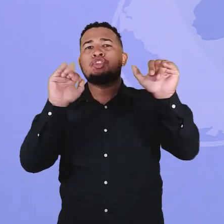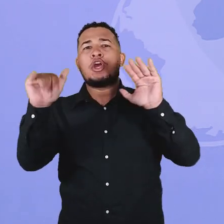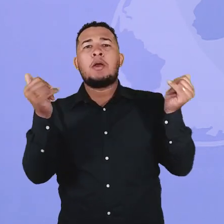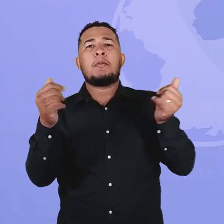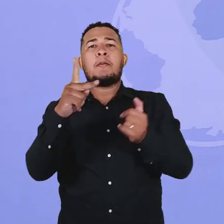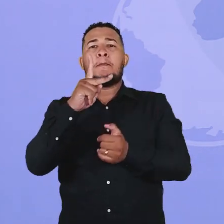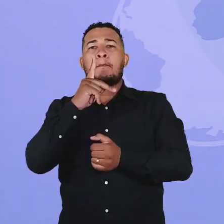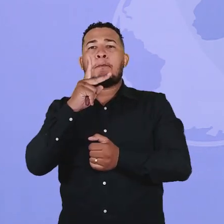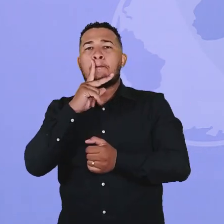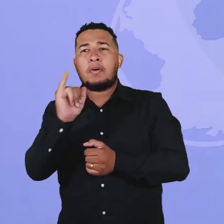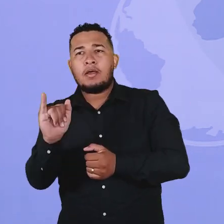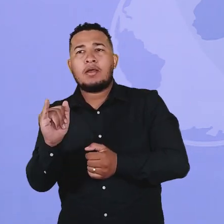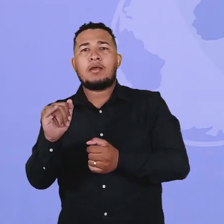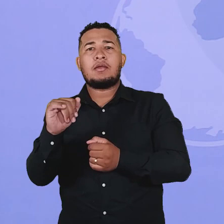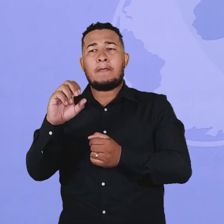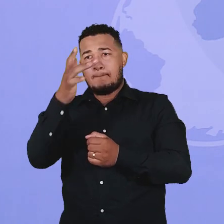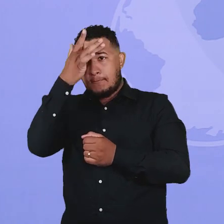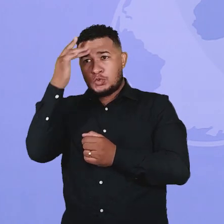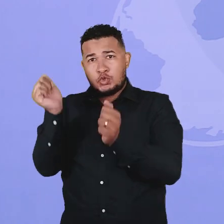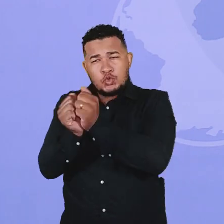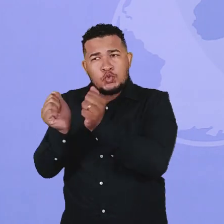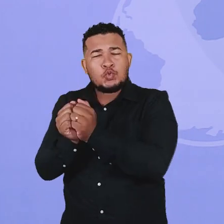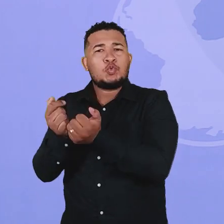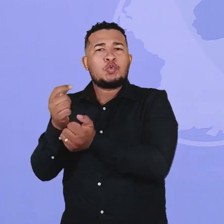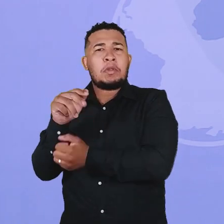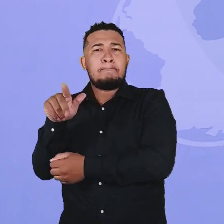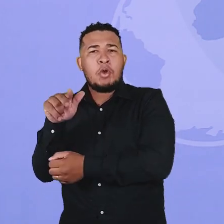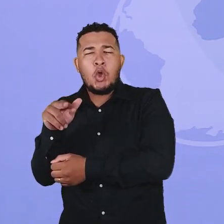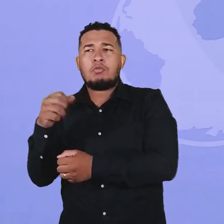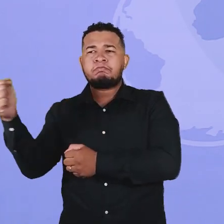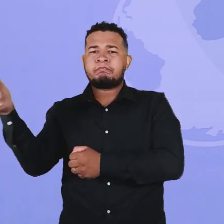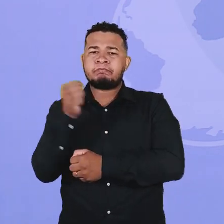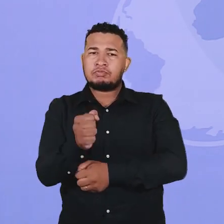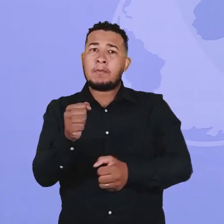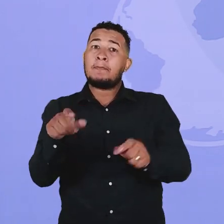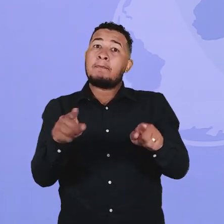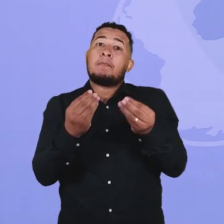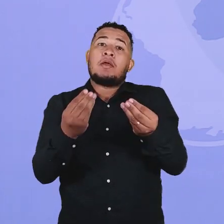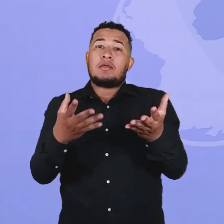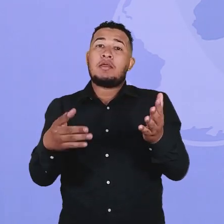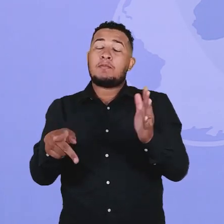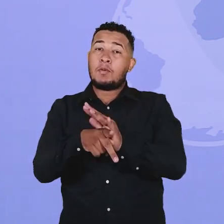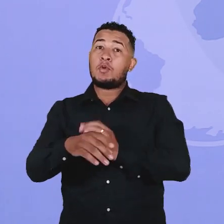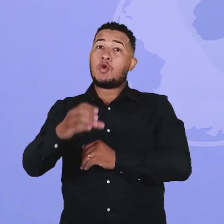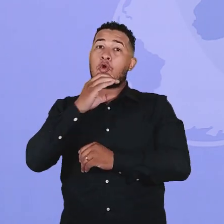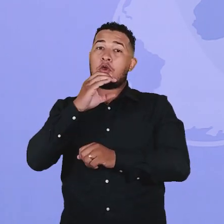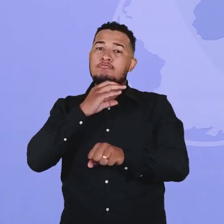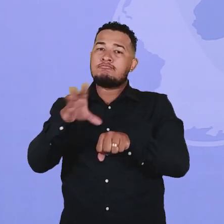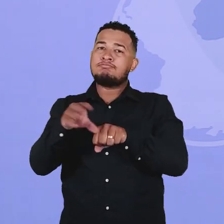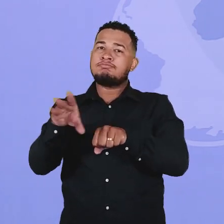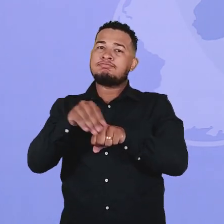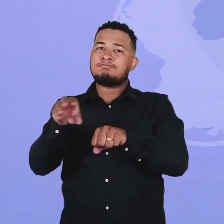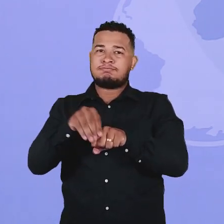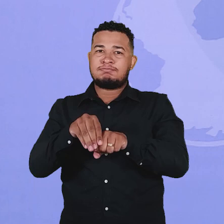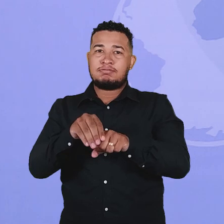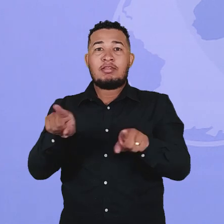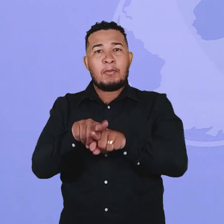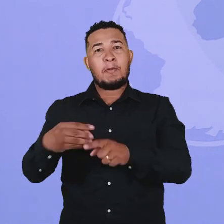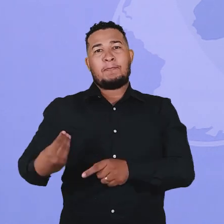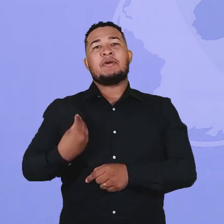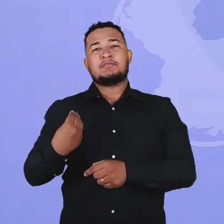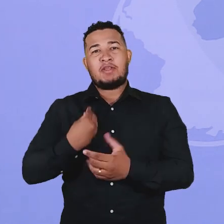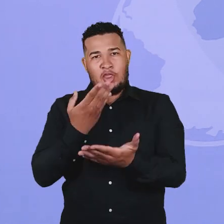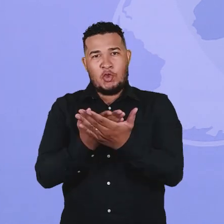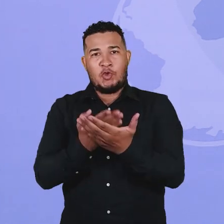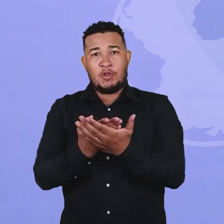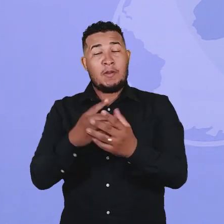participar, chame o seu pai, aquele que está em casa com você, o seu irmão, para que ele possa gerar esse conhecimento junto conosco e possa participar